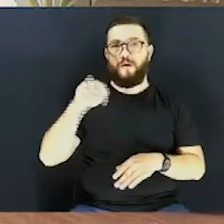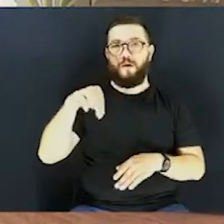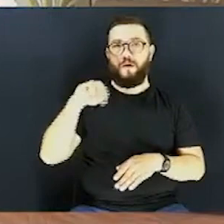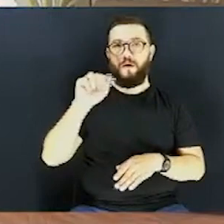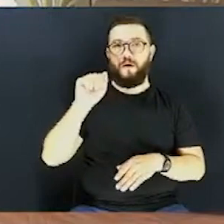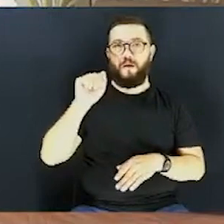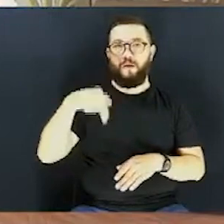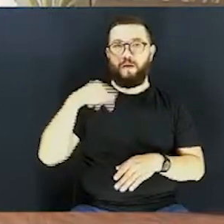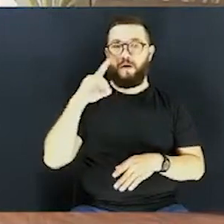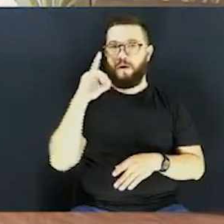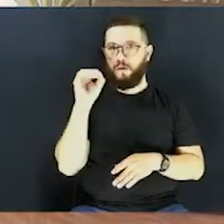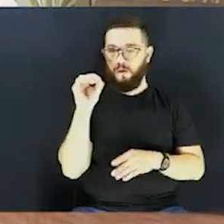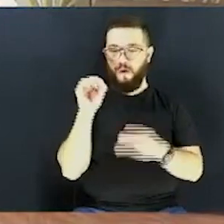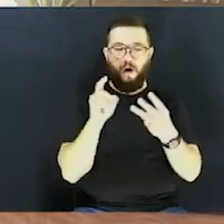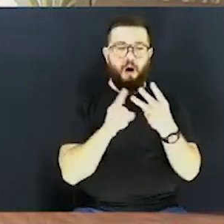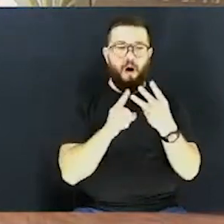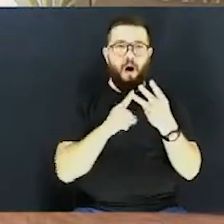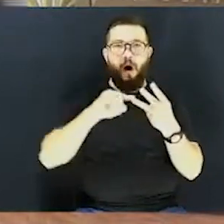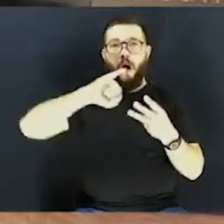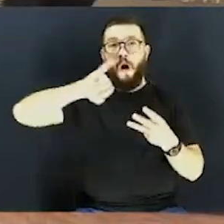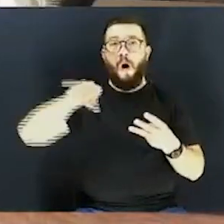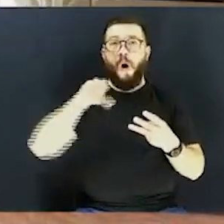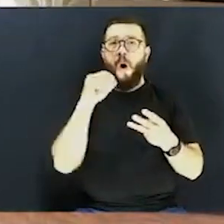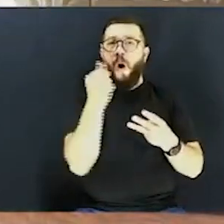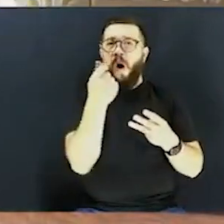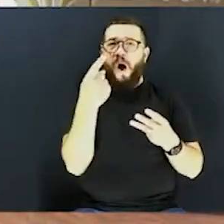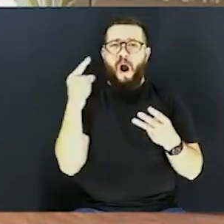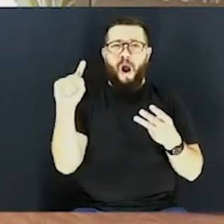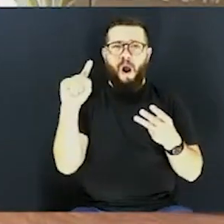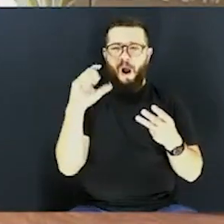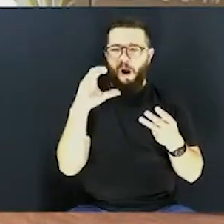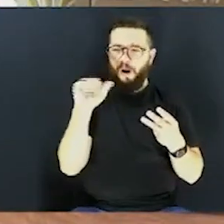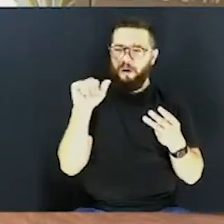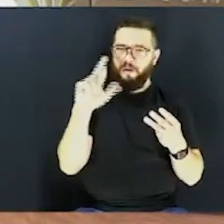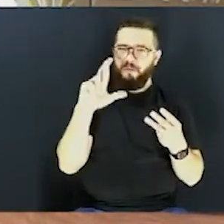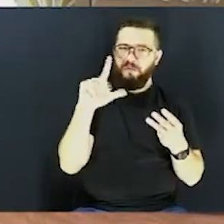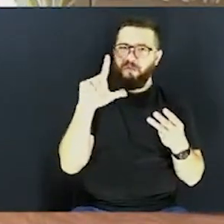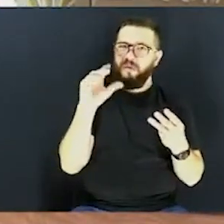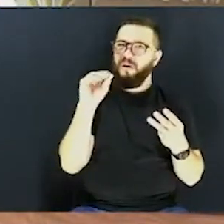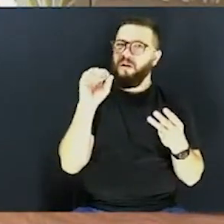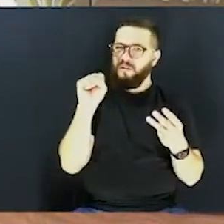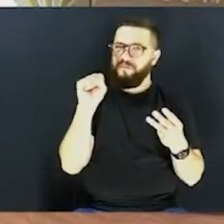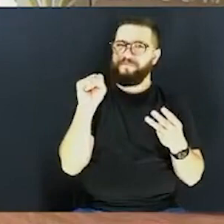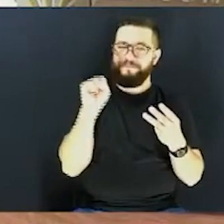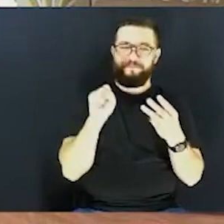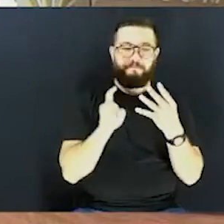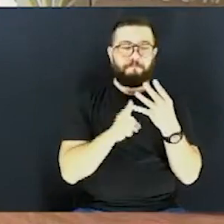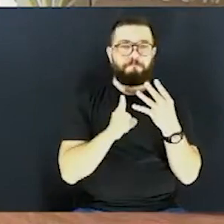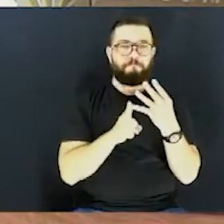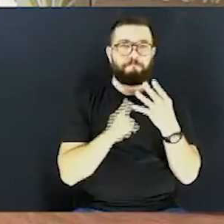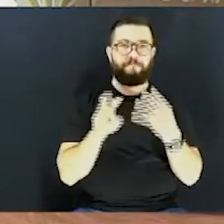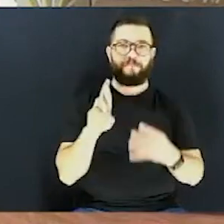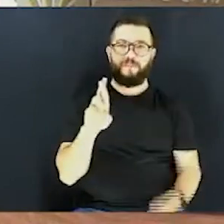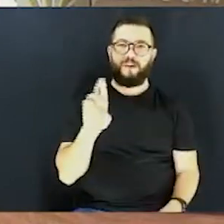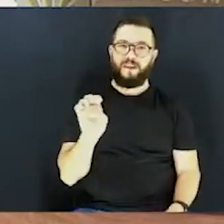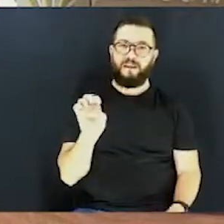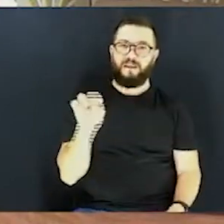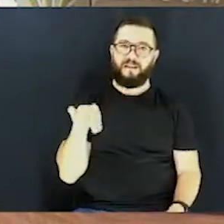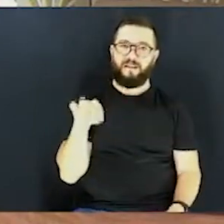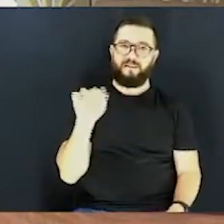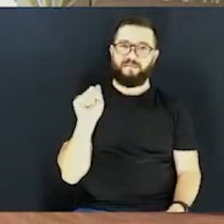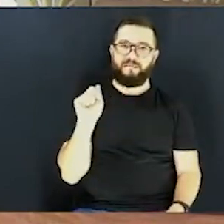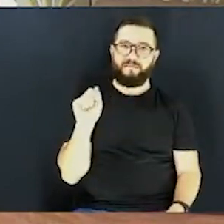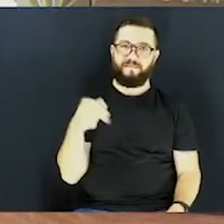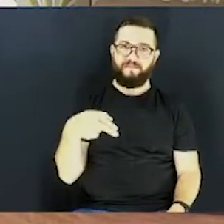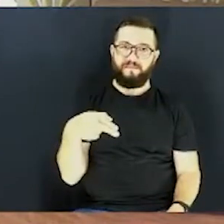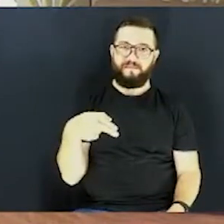João Carlos, lá da ABC, representando o Conselho Tutelar de Curitiba, o Renan Gustavo Costa Ferreira, a